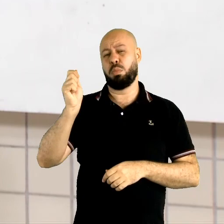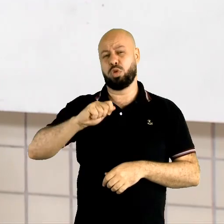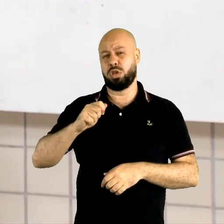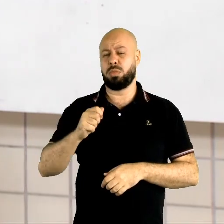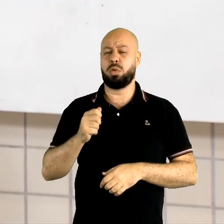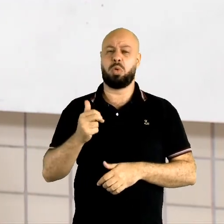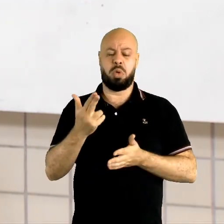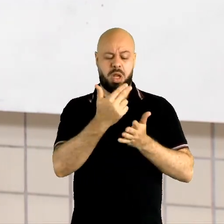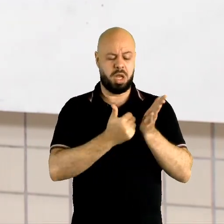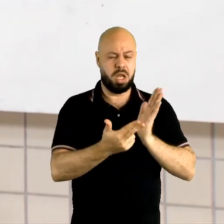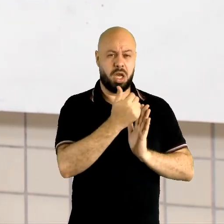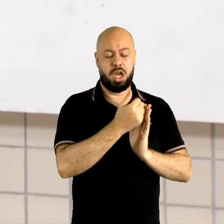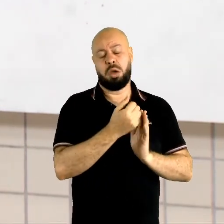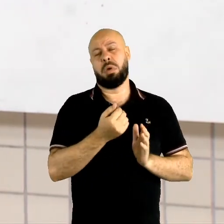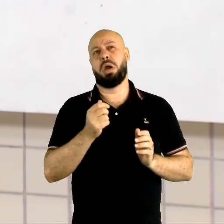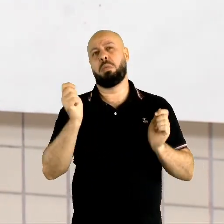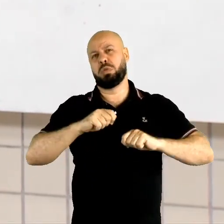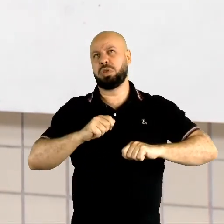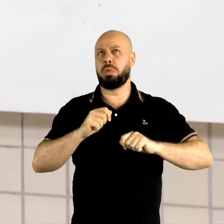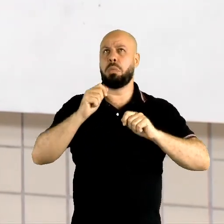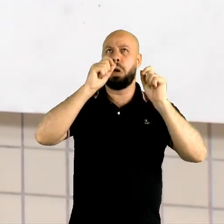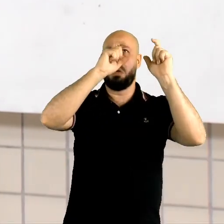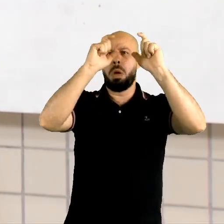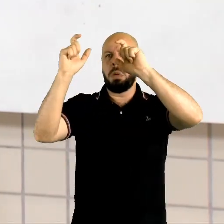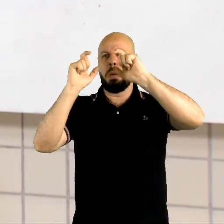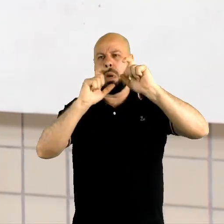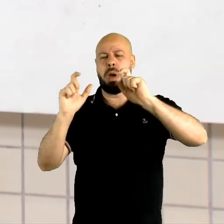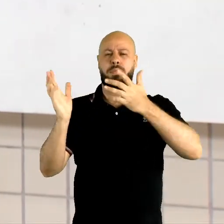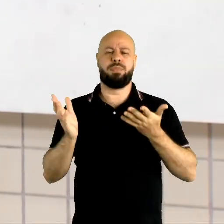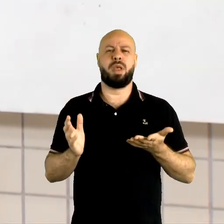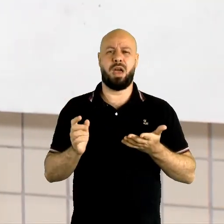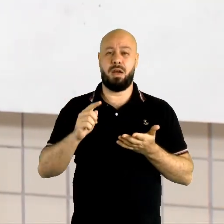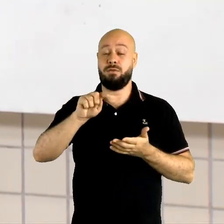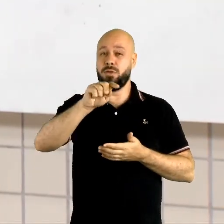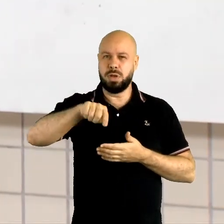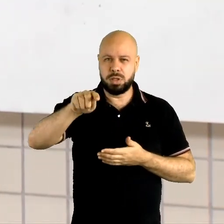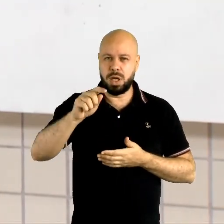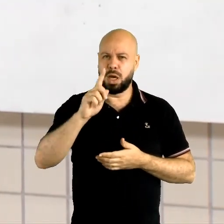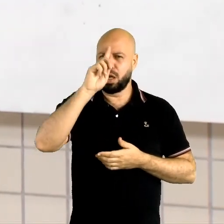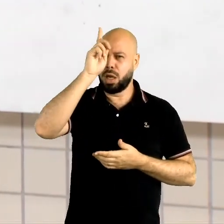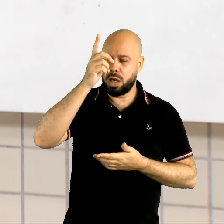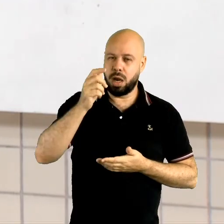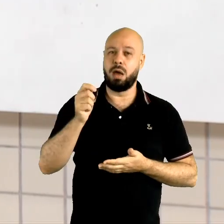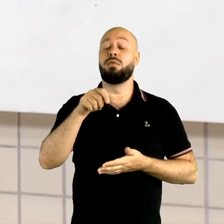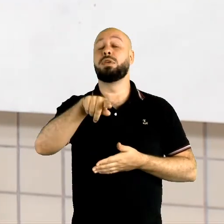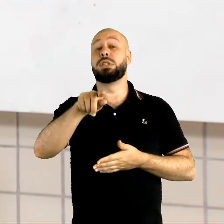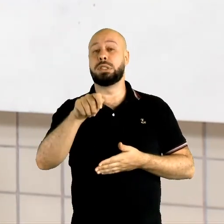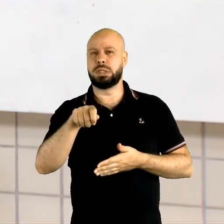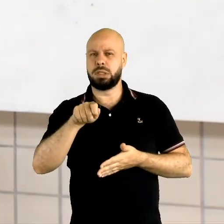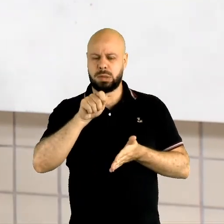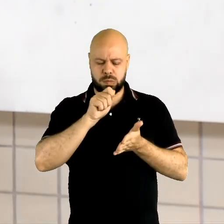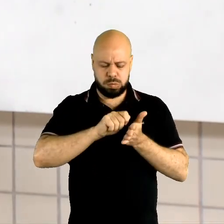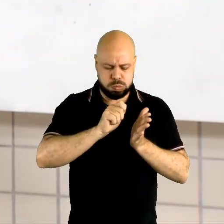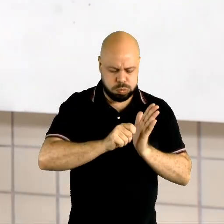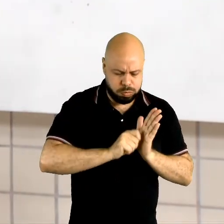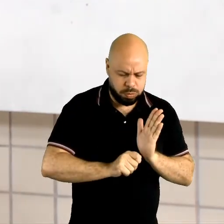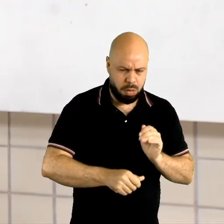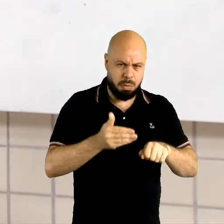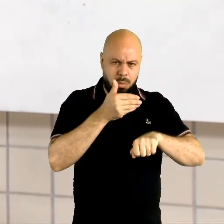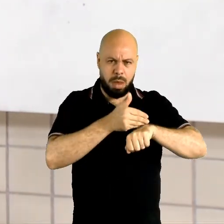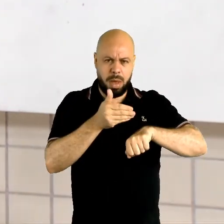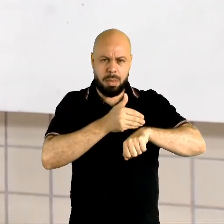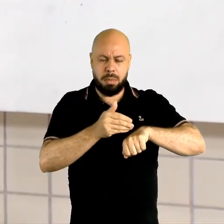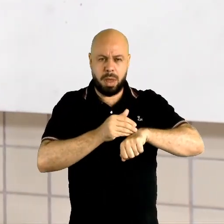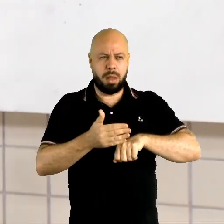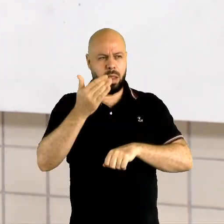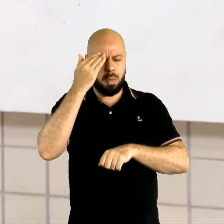história em quadrinho. Treine, estude. Quanto mais você lê, quanto mais você cria texto, mais a sua